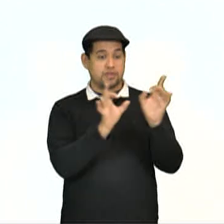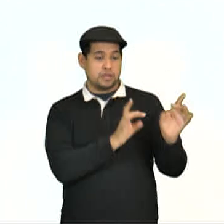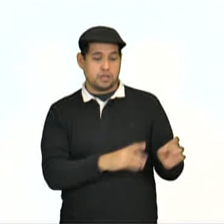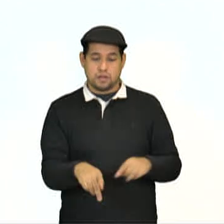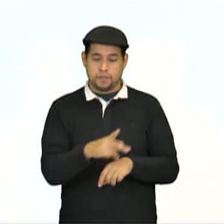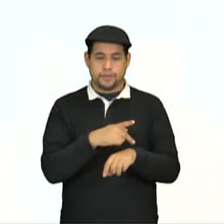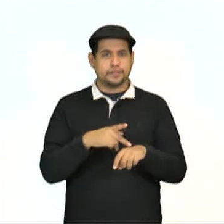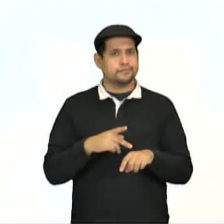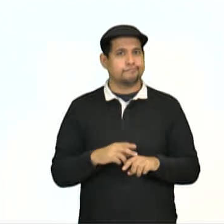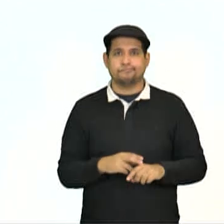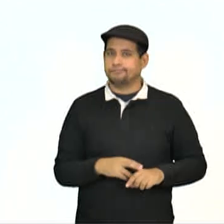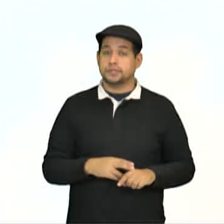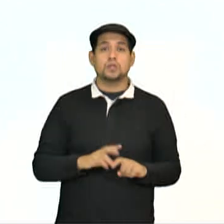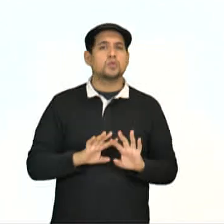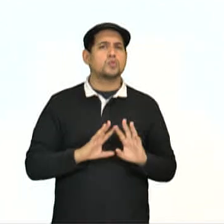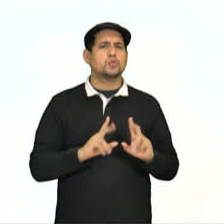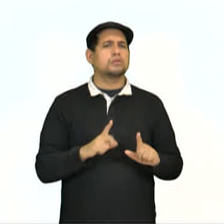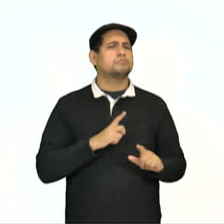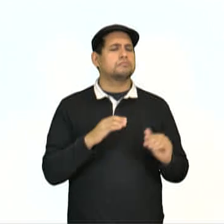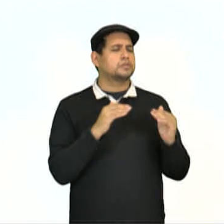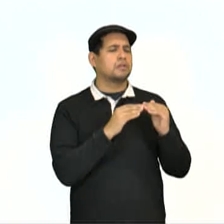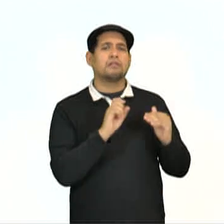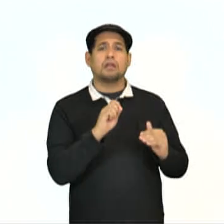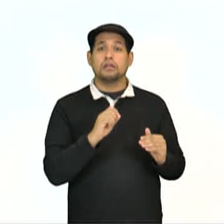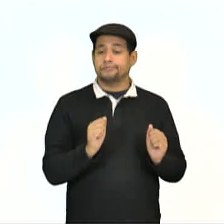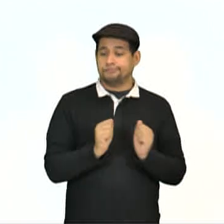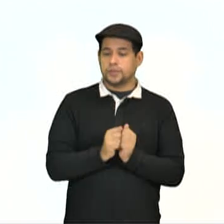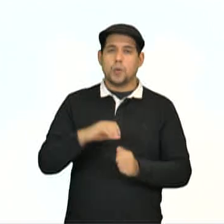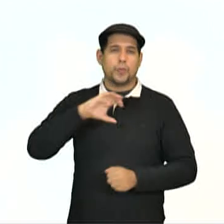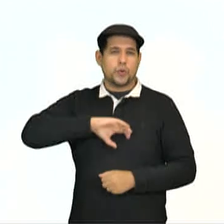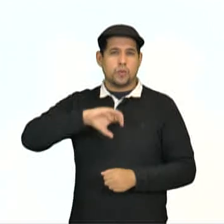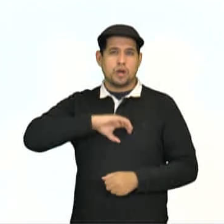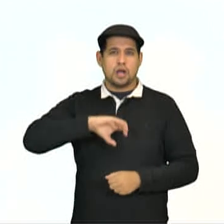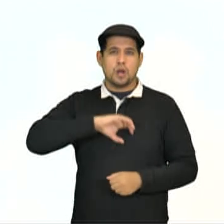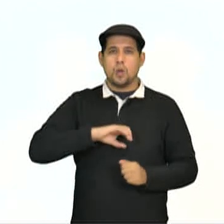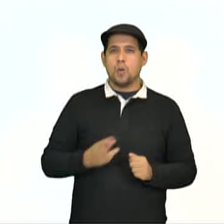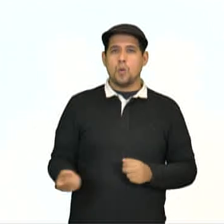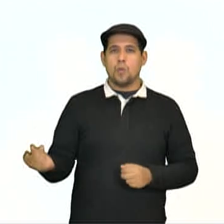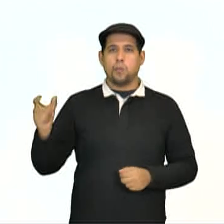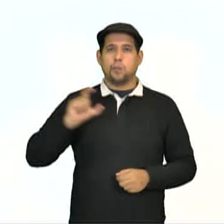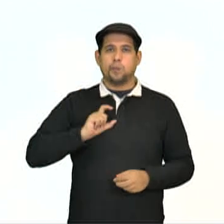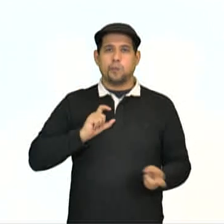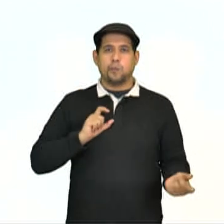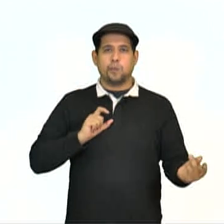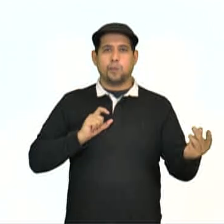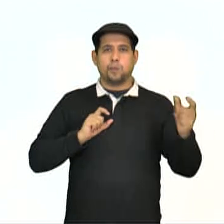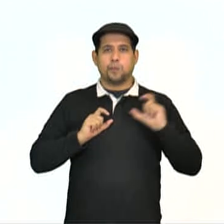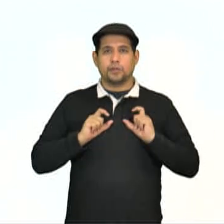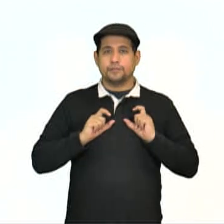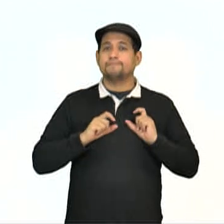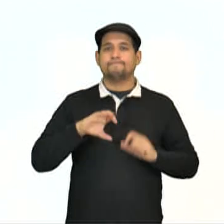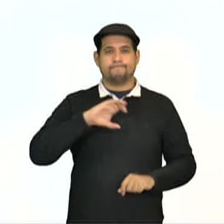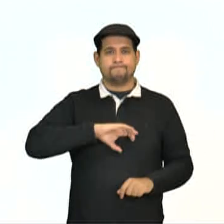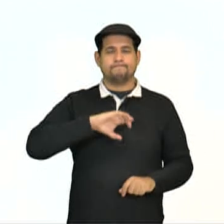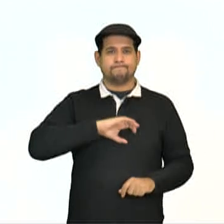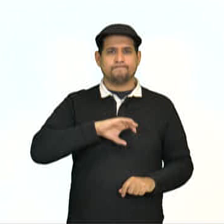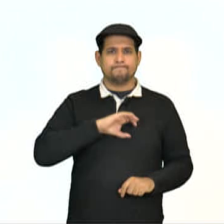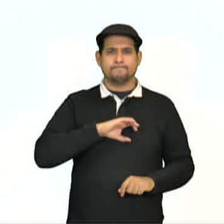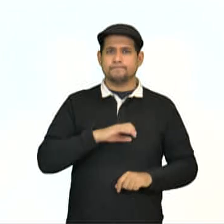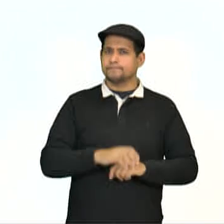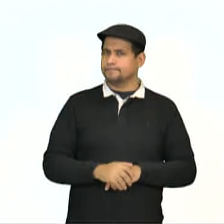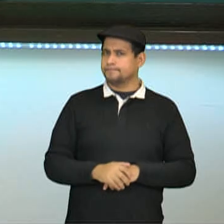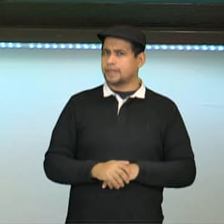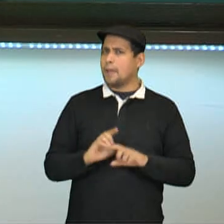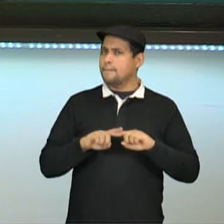nações. Tudo isso estava ligado a Portugal, todos esses lucros iam a Portugal. Mas, gente,